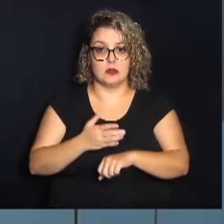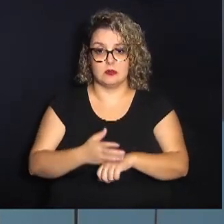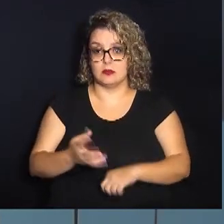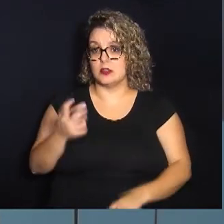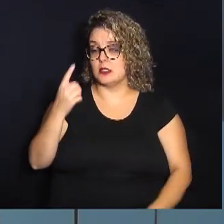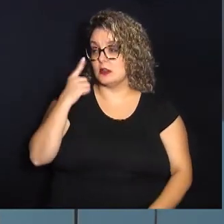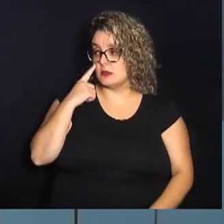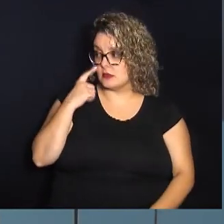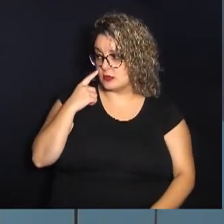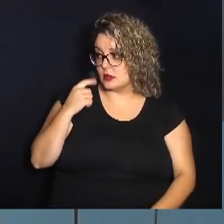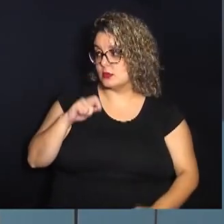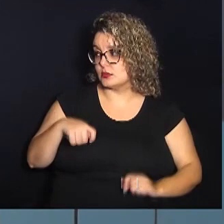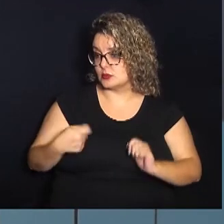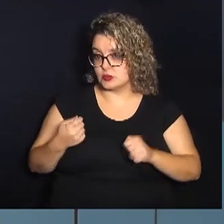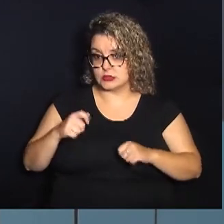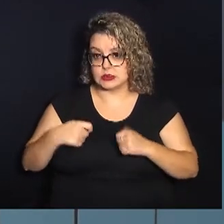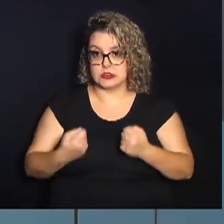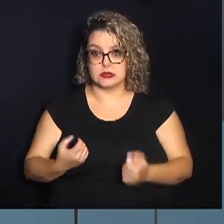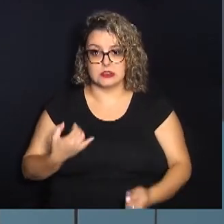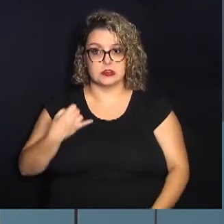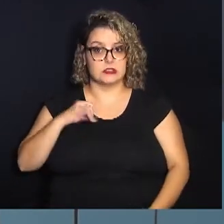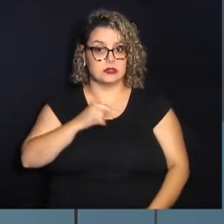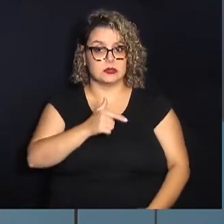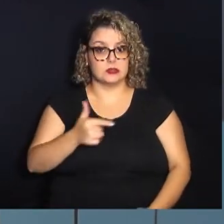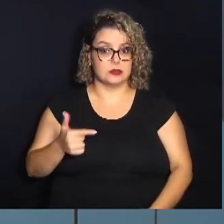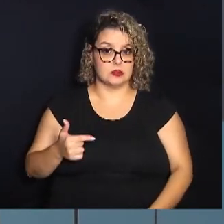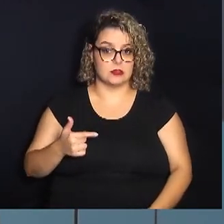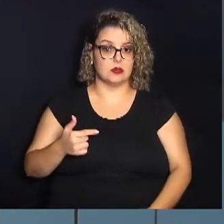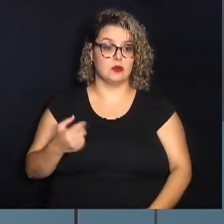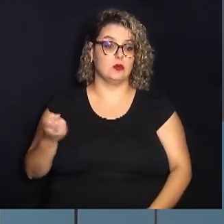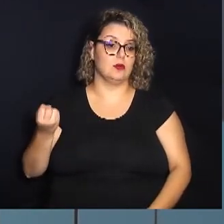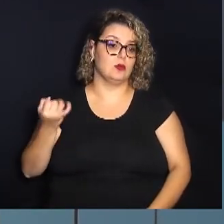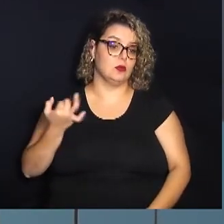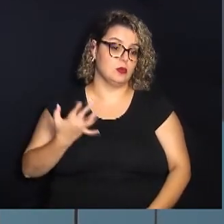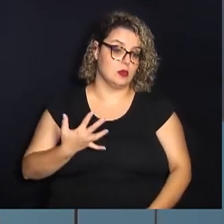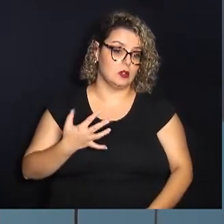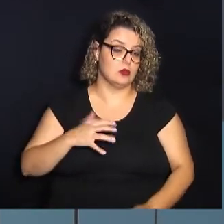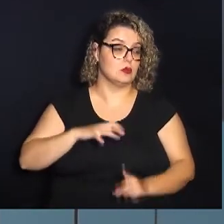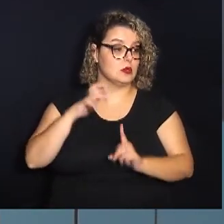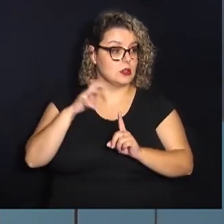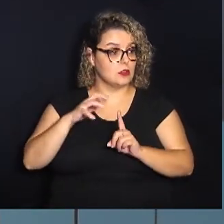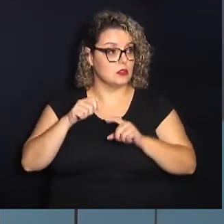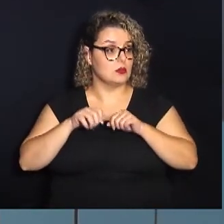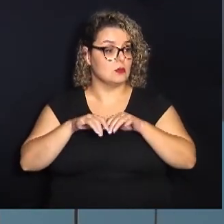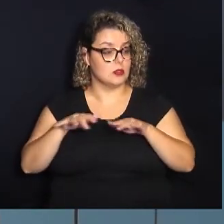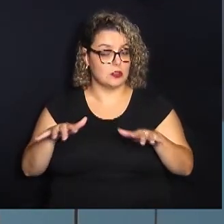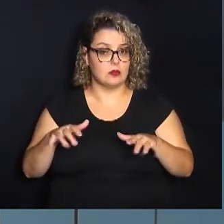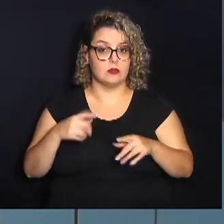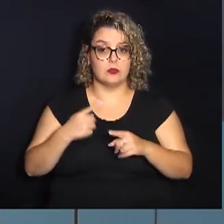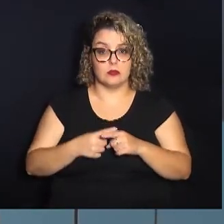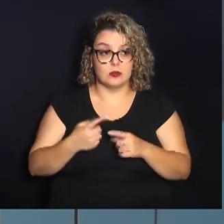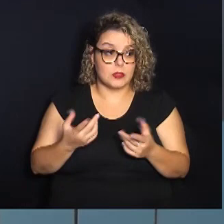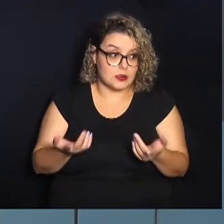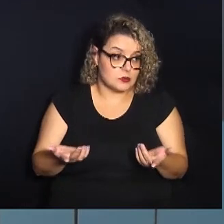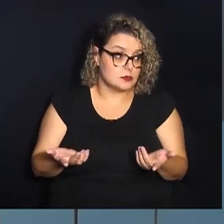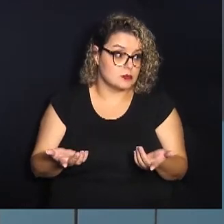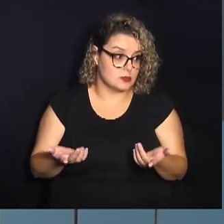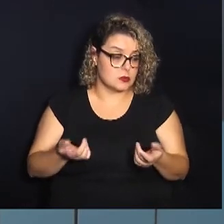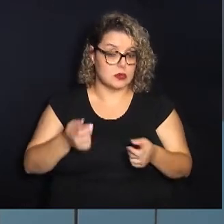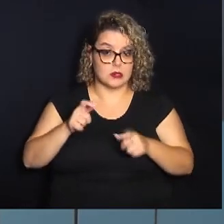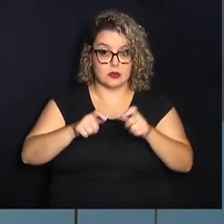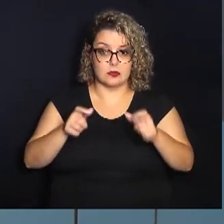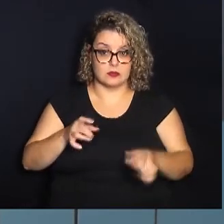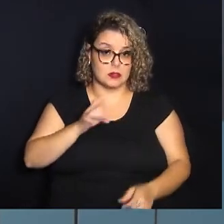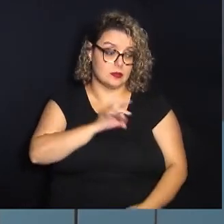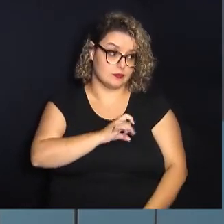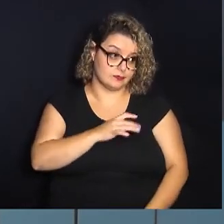sintomas, e se a gente não tem, o quanto que isso afeta, amplia, porque as pessoas estão com medo